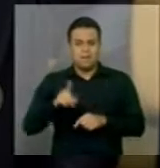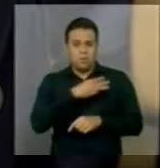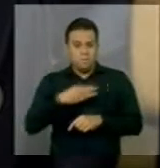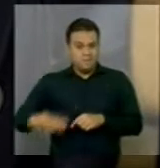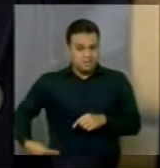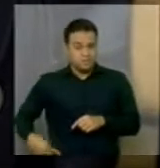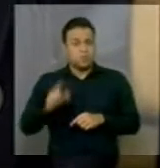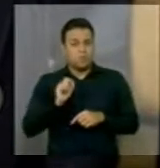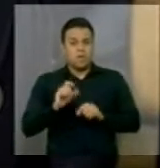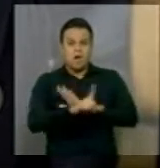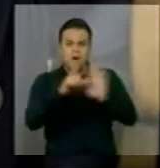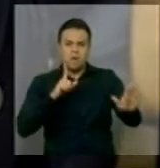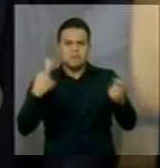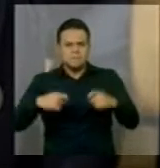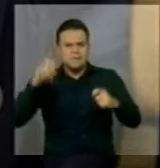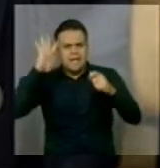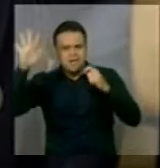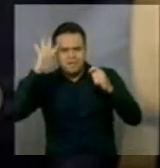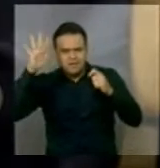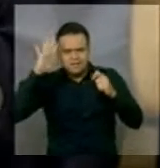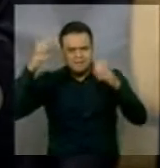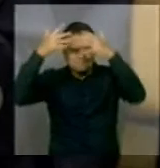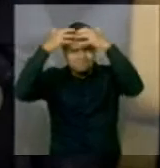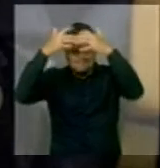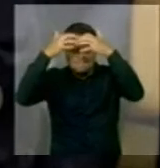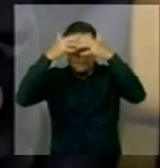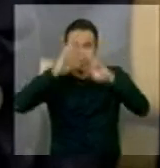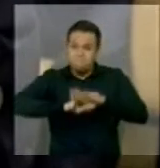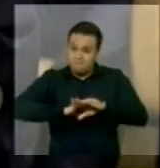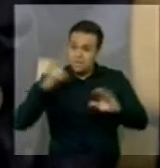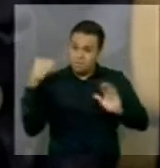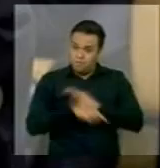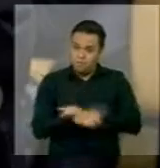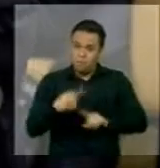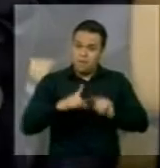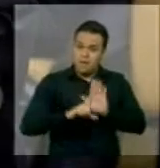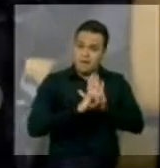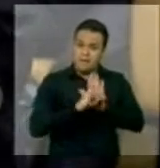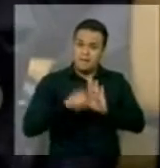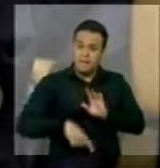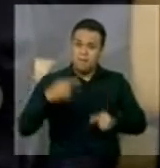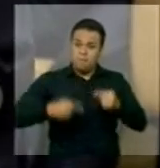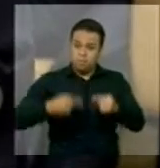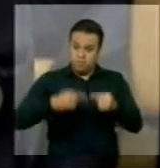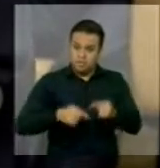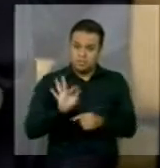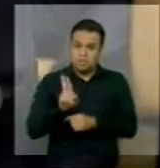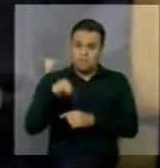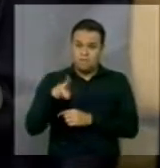antes partir de uma reflexão bastante profunda, porque essa lei, ela traz uma política de regularização